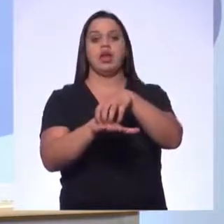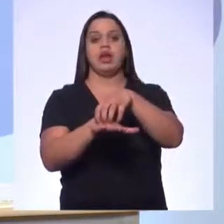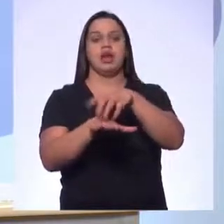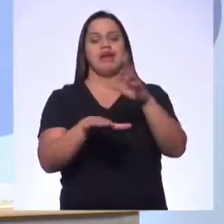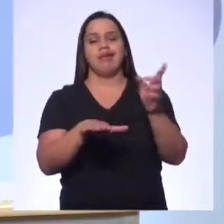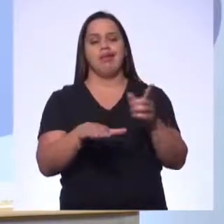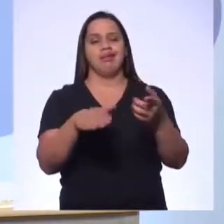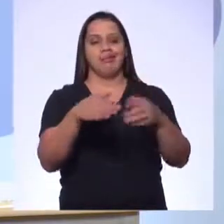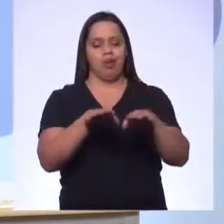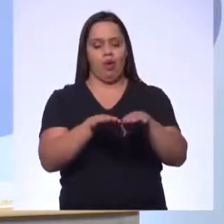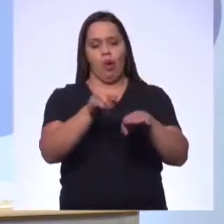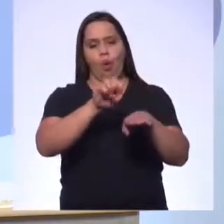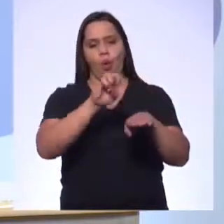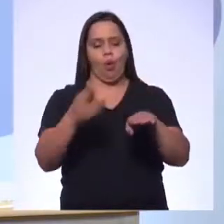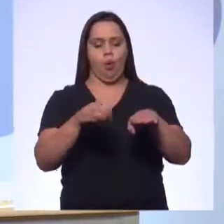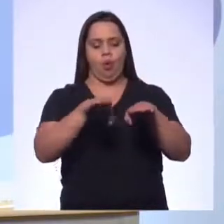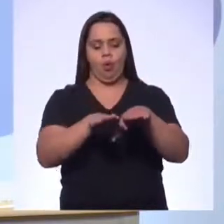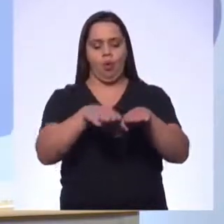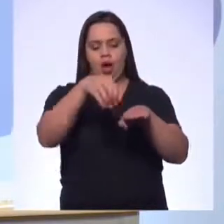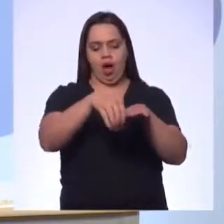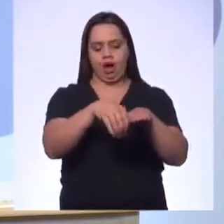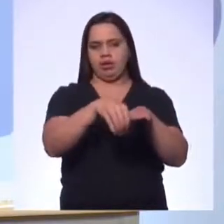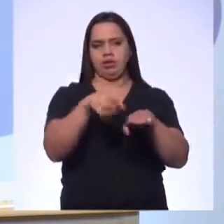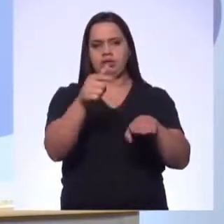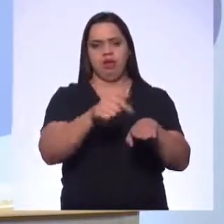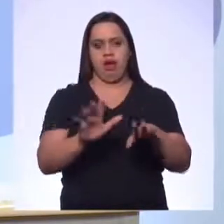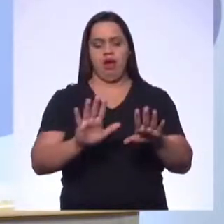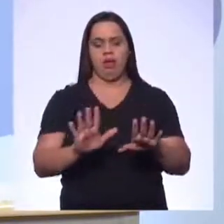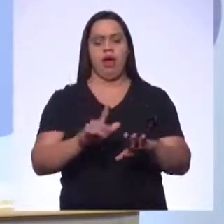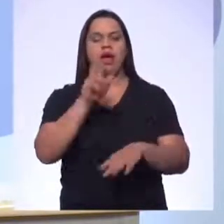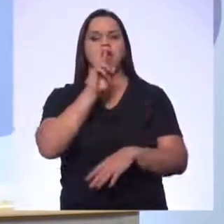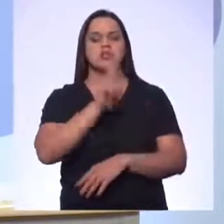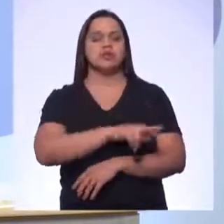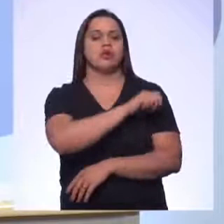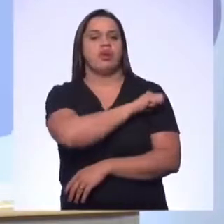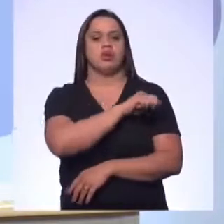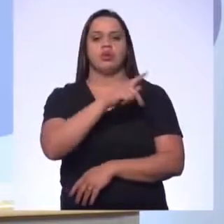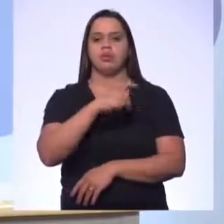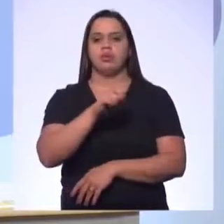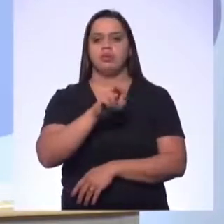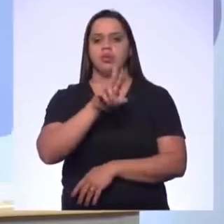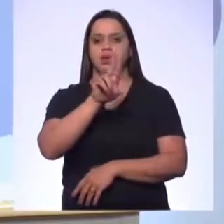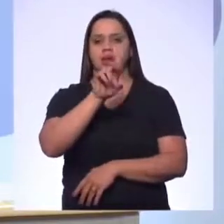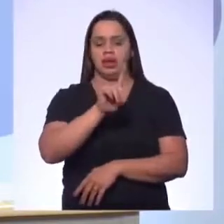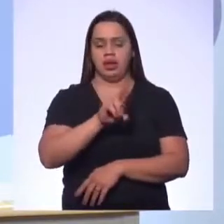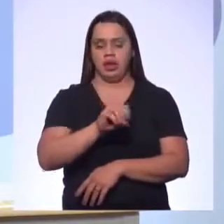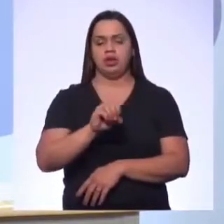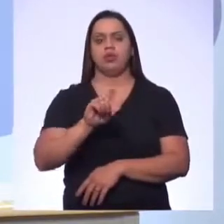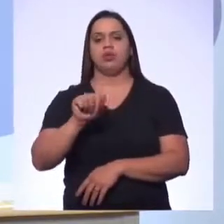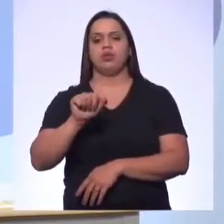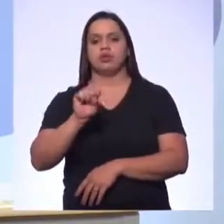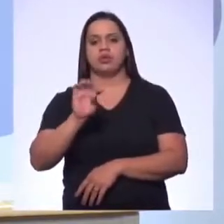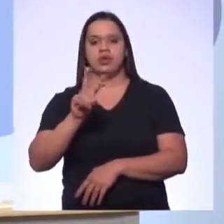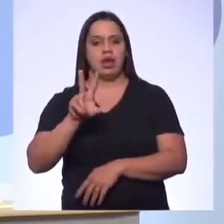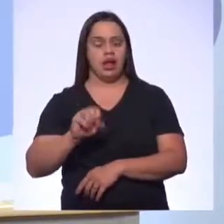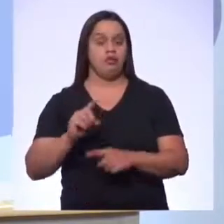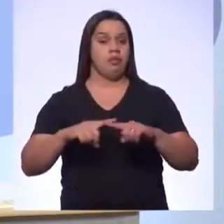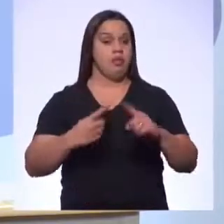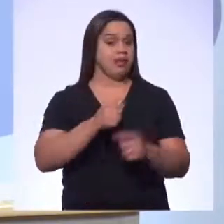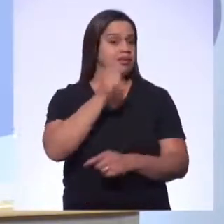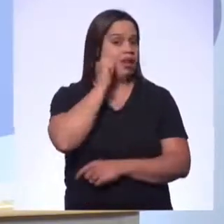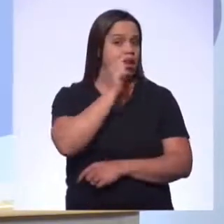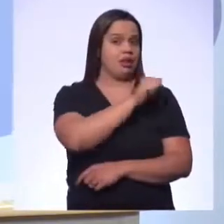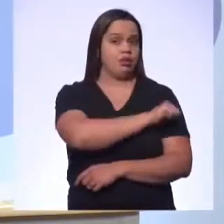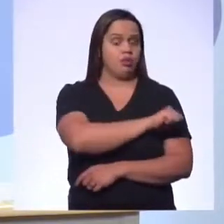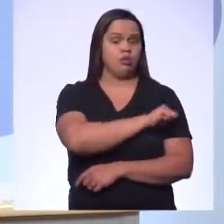tectônicas. Essa foi a resposta, por exemplo, do Pedro, do Gustavo, mas a Jéssica também respondeu que sim,